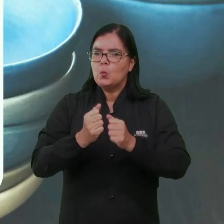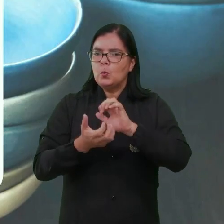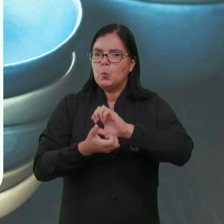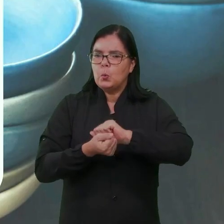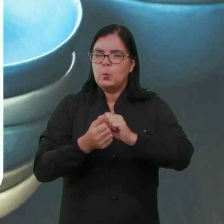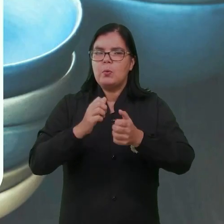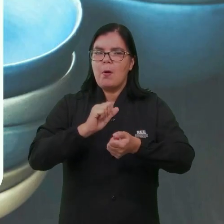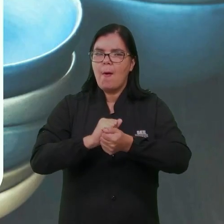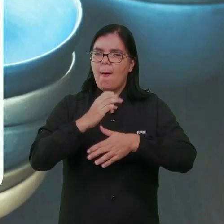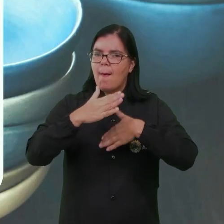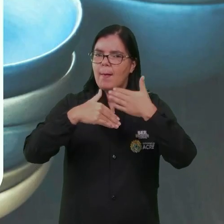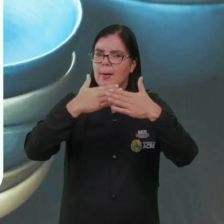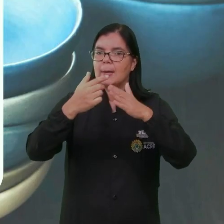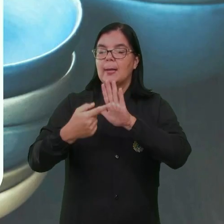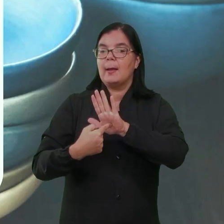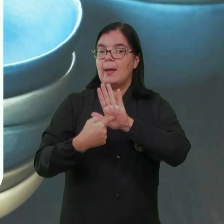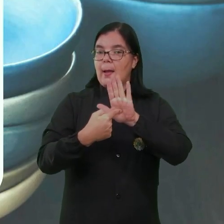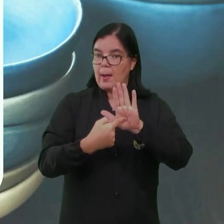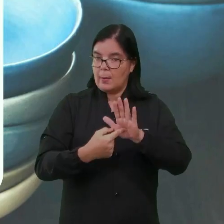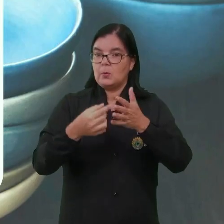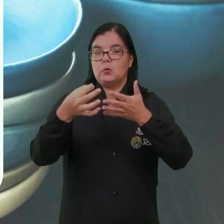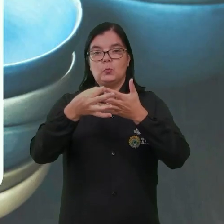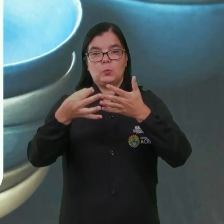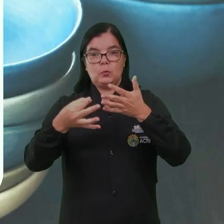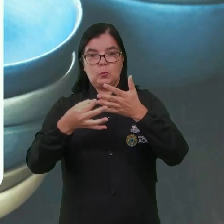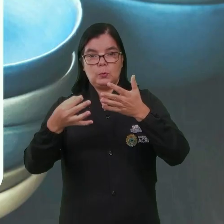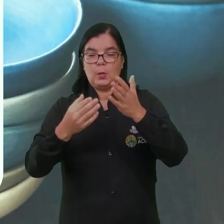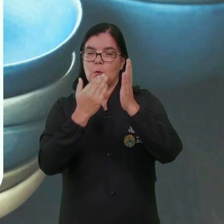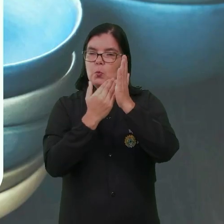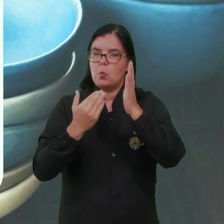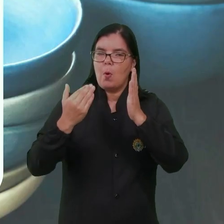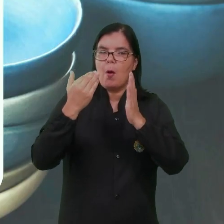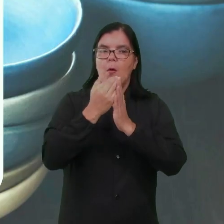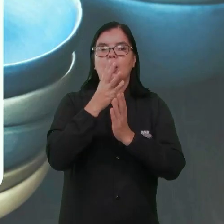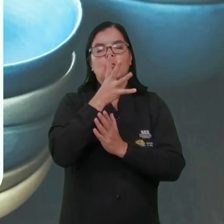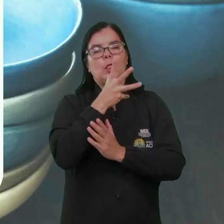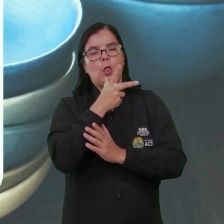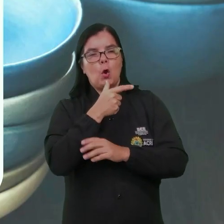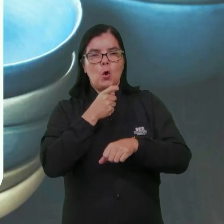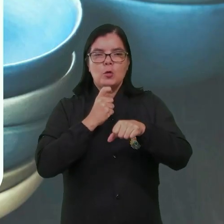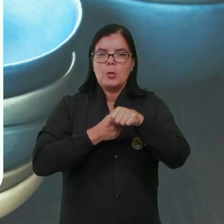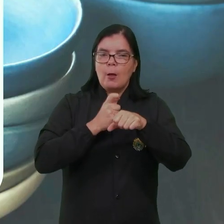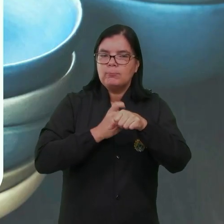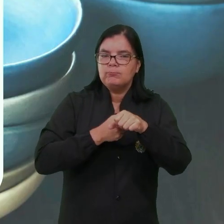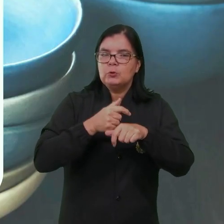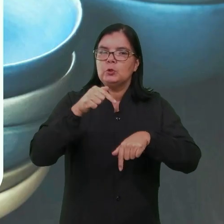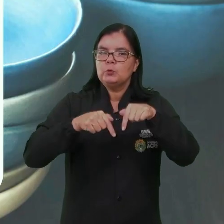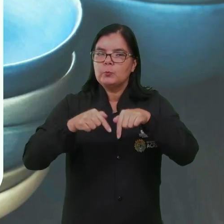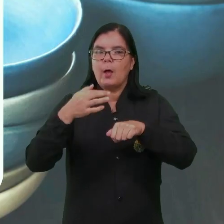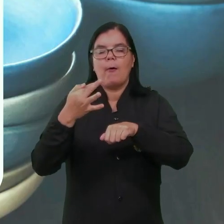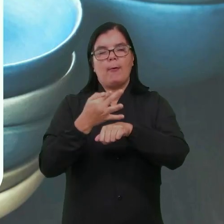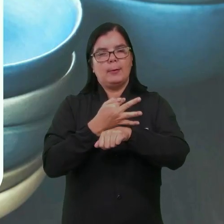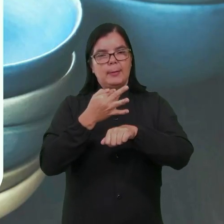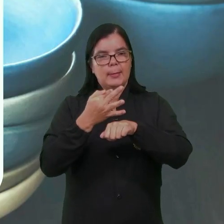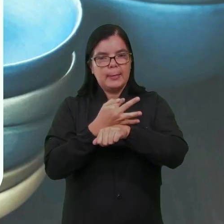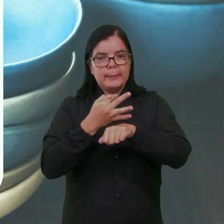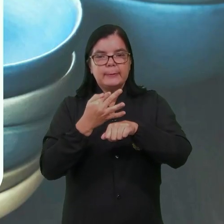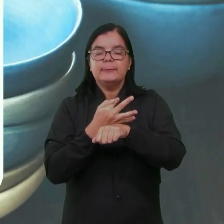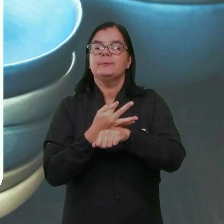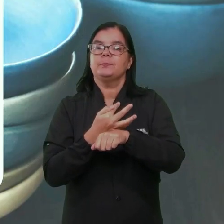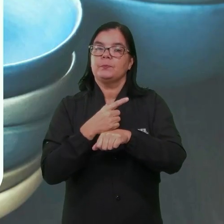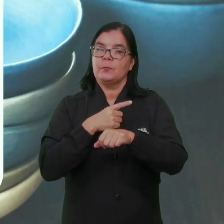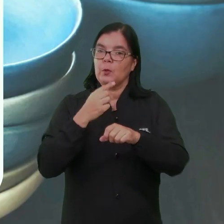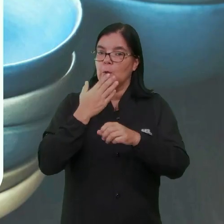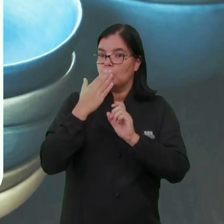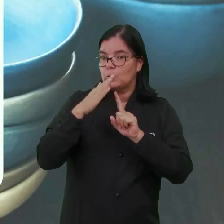Alternativa C. As cerâmicas avançadas apresentam propriedades como alta dureza, estabilidade química, né, por conta